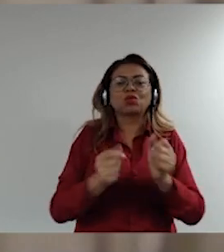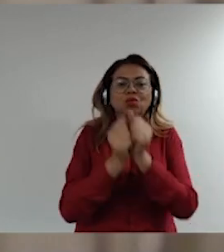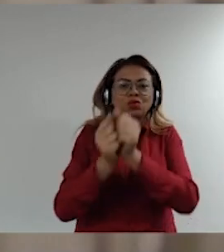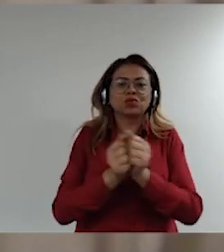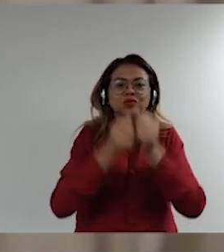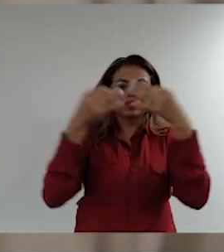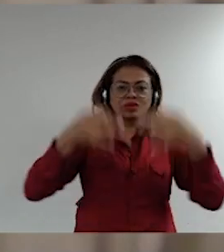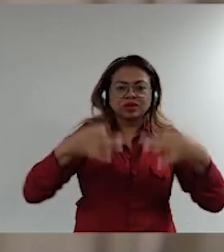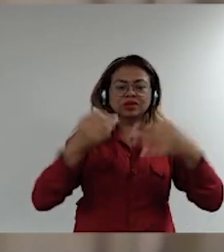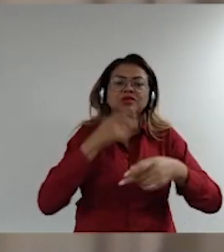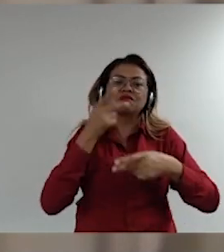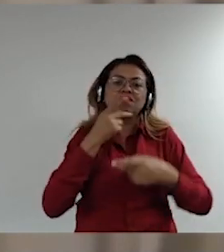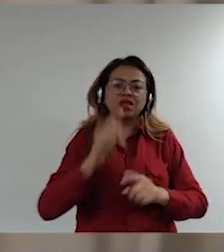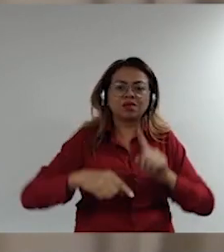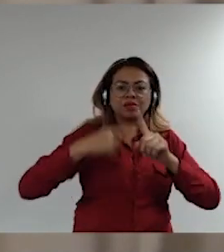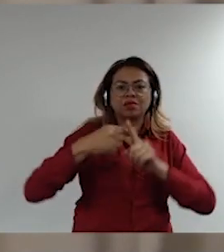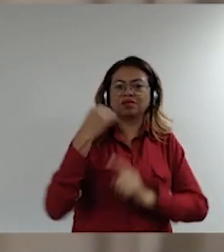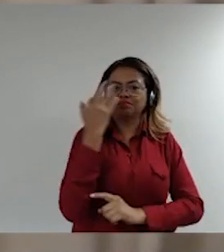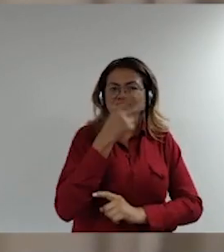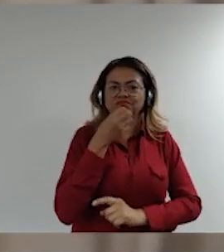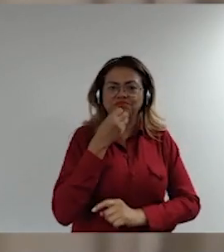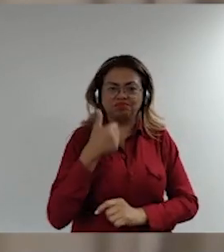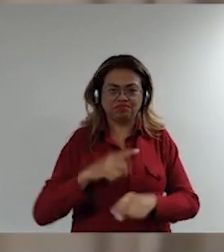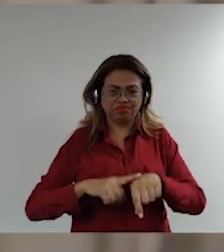certeza abrilhantarão ainda mais esse momento.